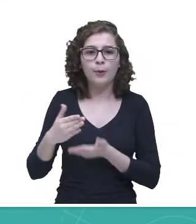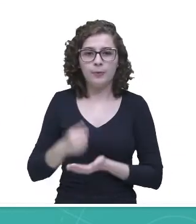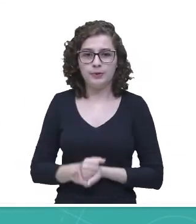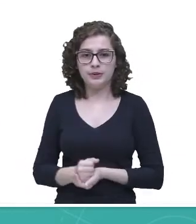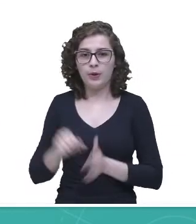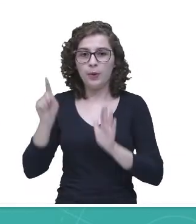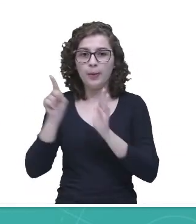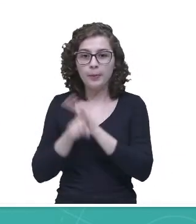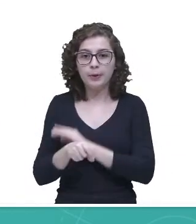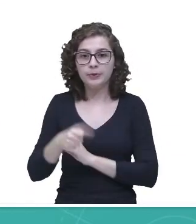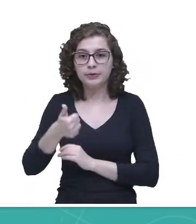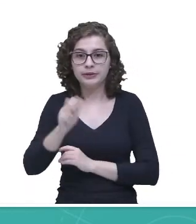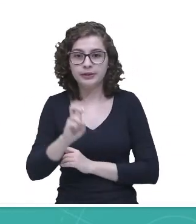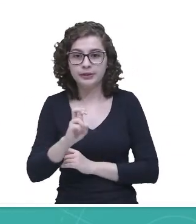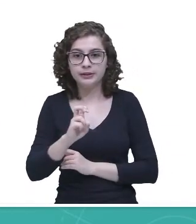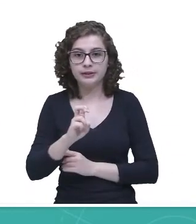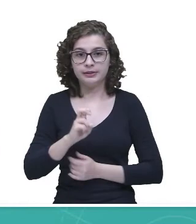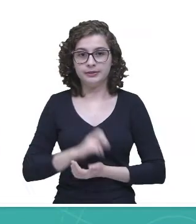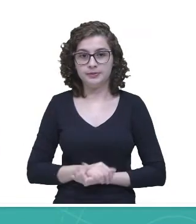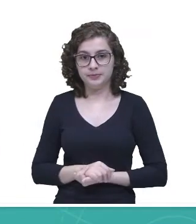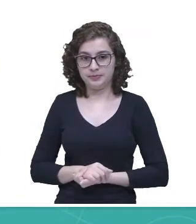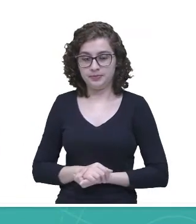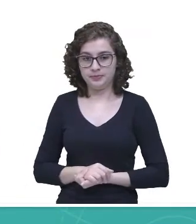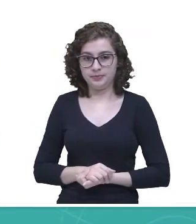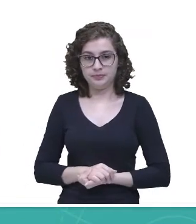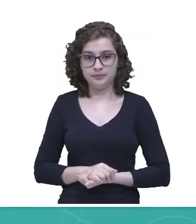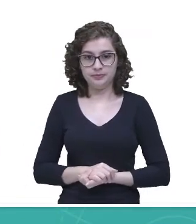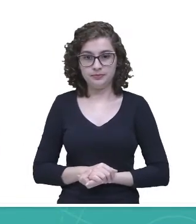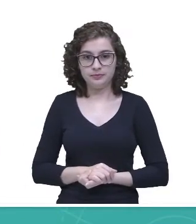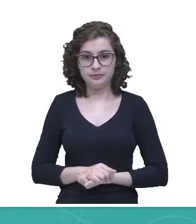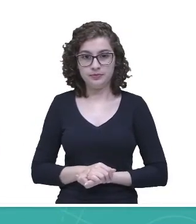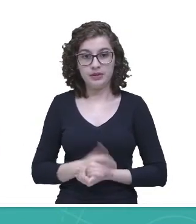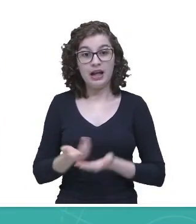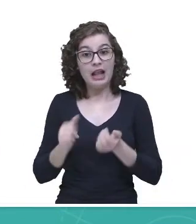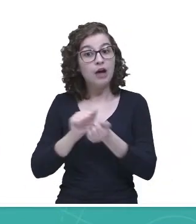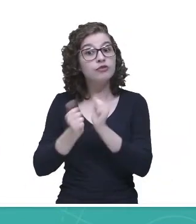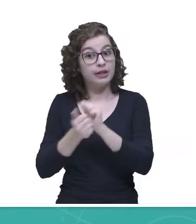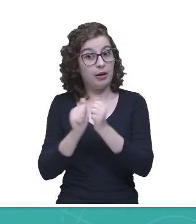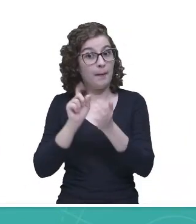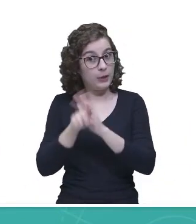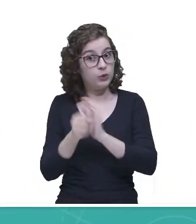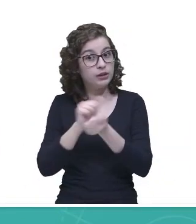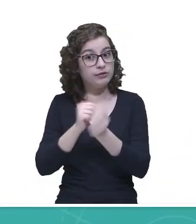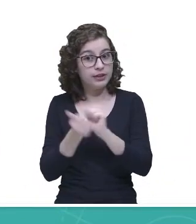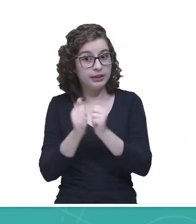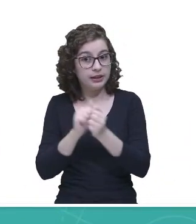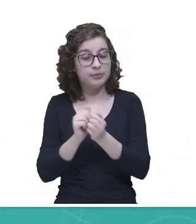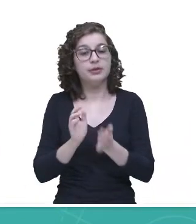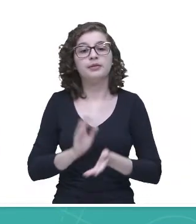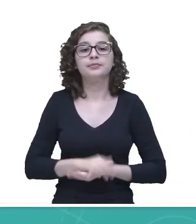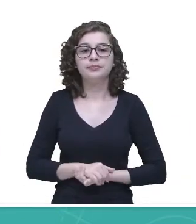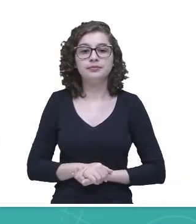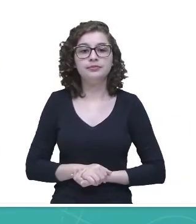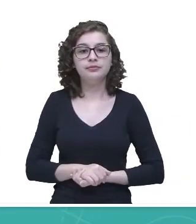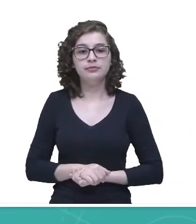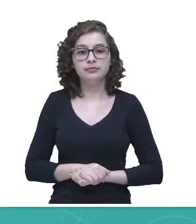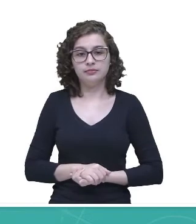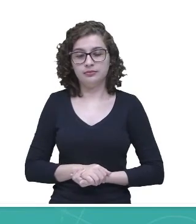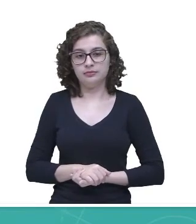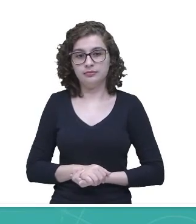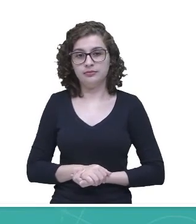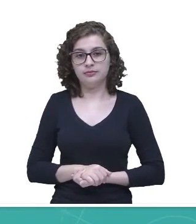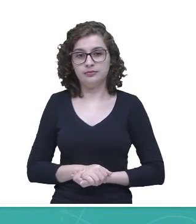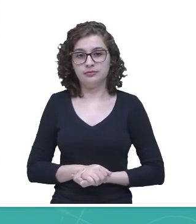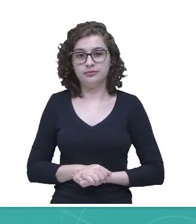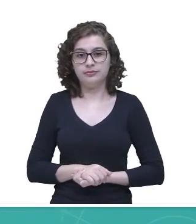questão. Vamos trazer aqui para vocês, vocês podem ver, ela foi adaptada, né, para dar uma equilibrada aí. Então, ela diz o seguinte,